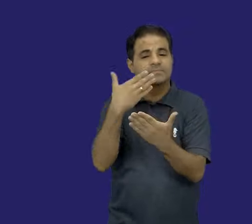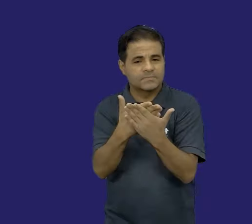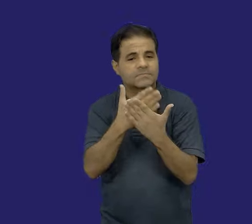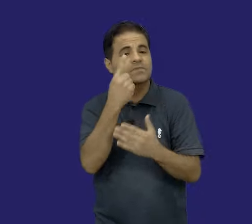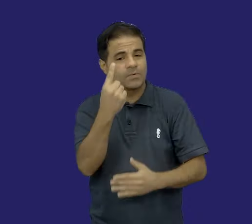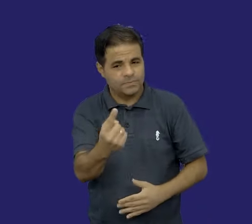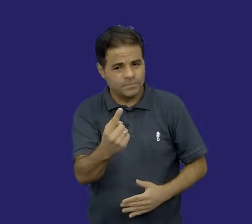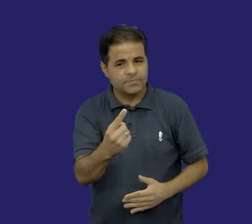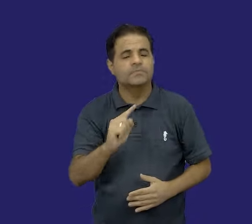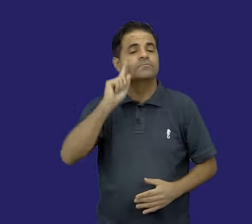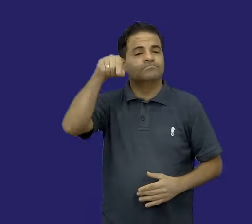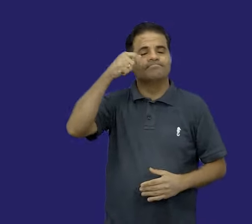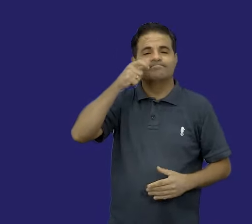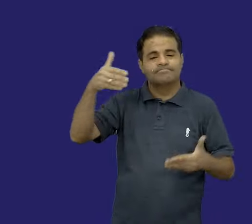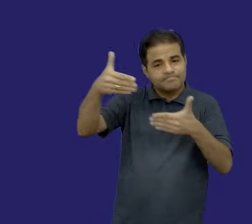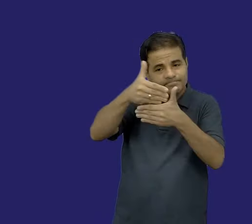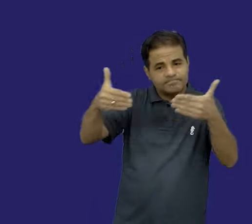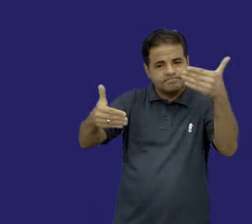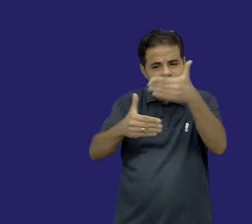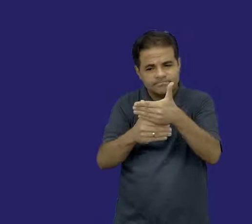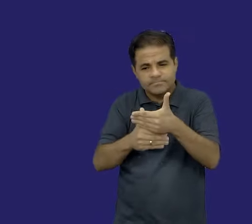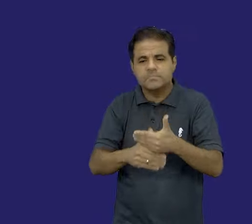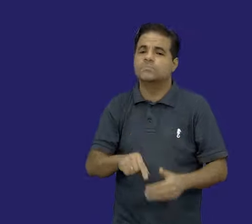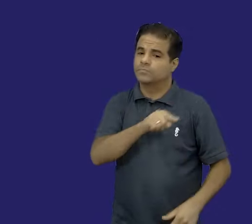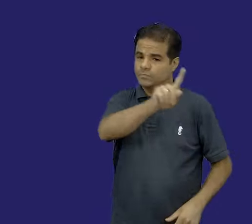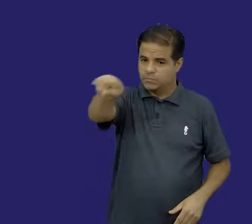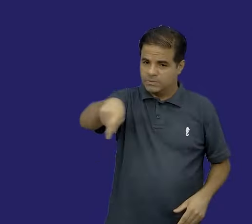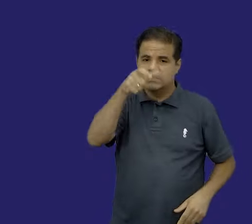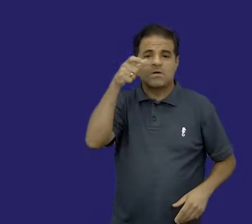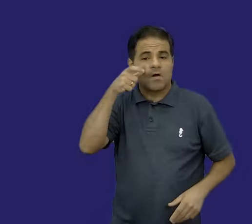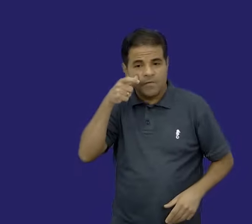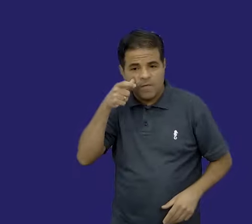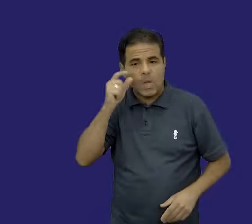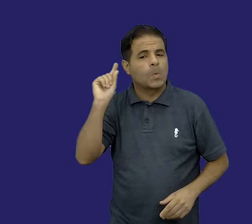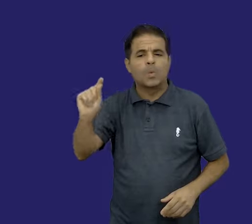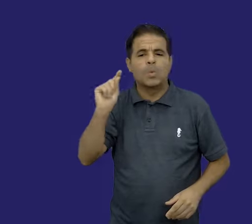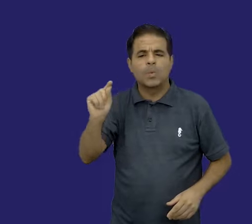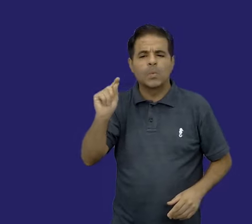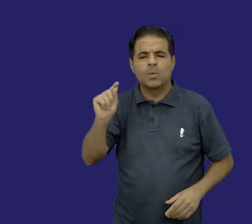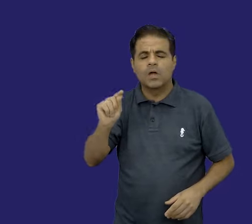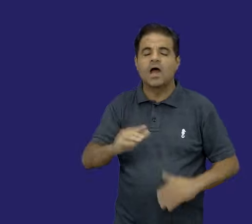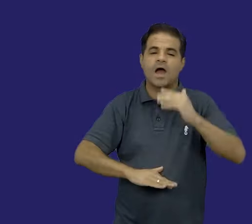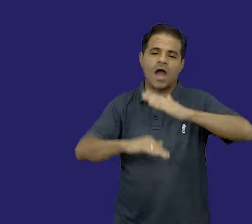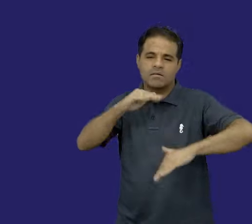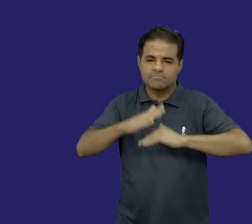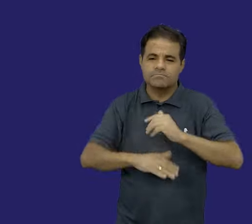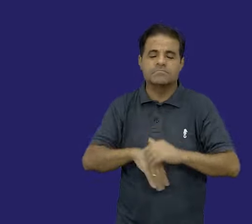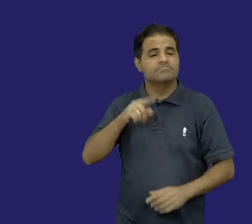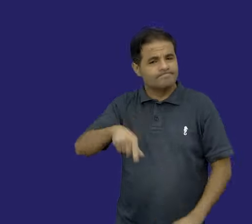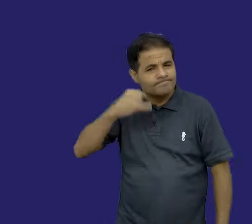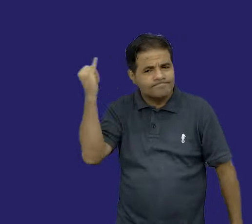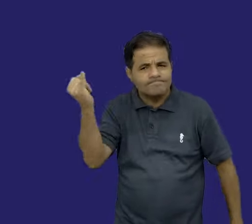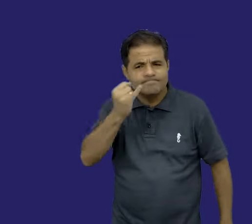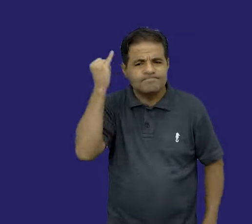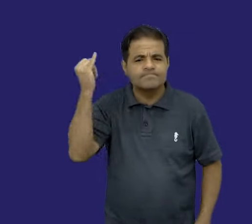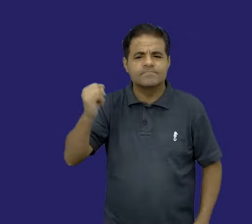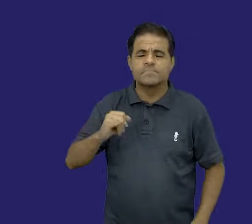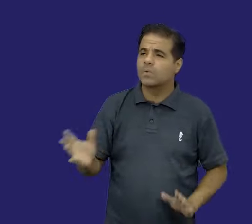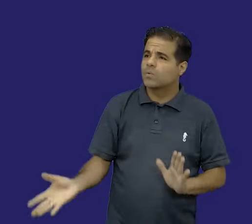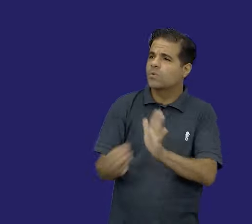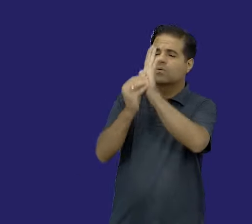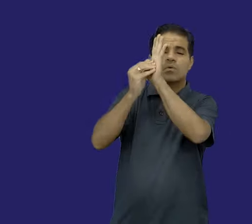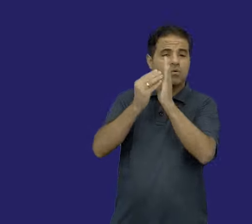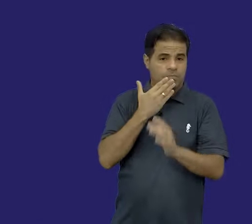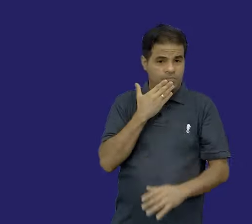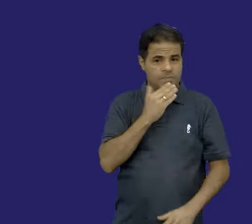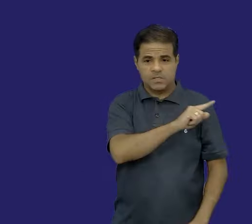1. Então, no próximo slide, vocês vão ver que a habilidade essencial em destaque. Então, eu